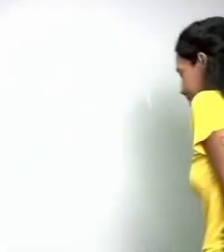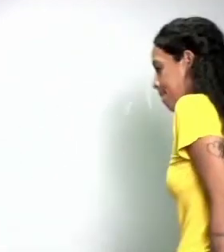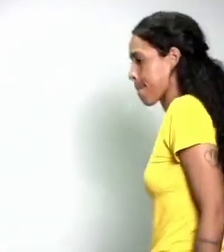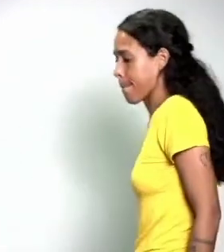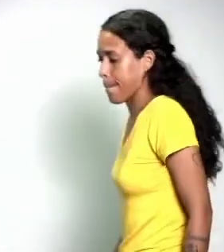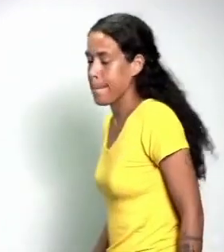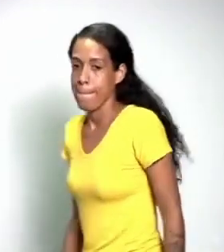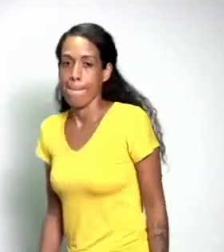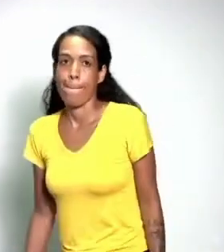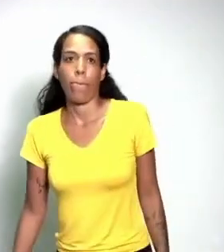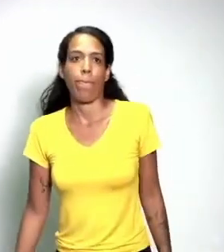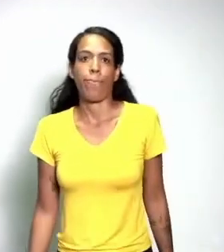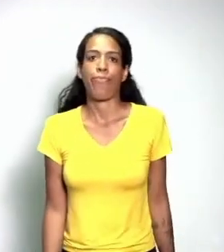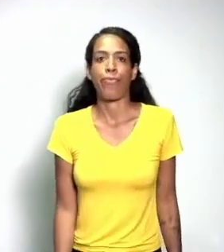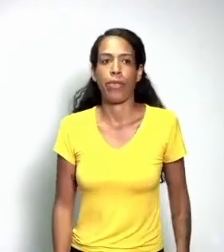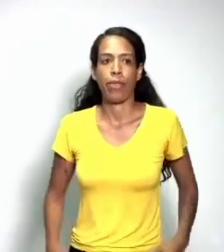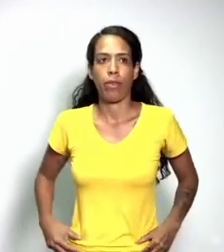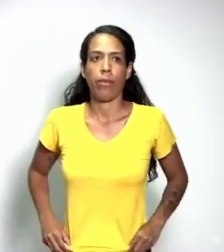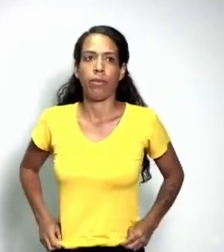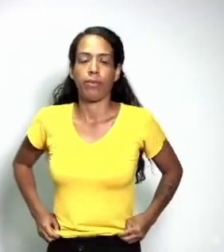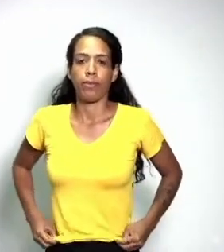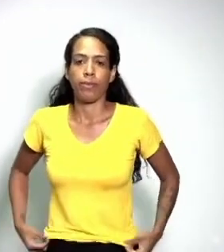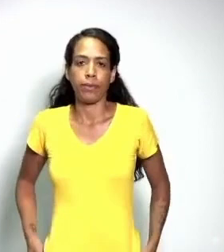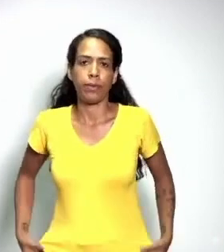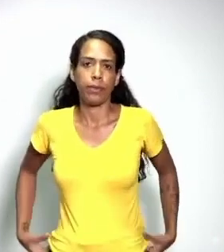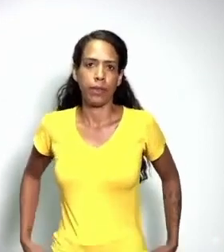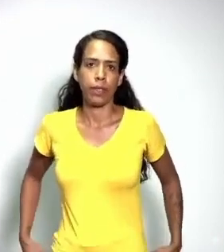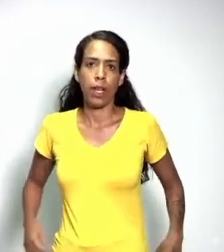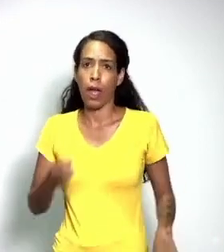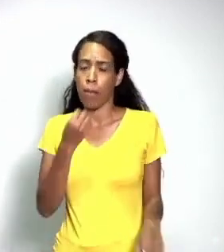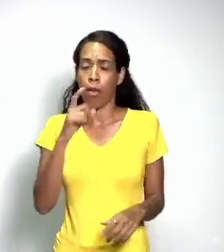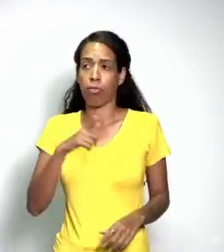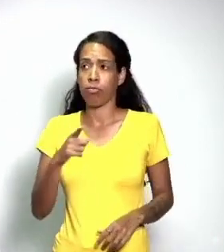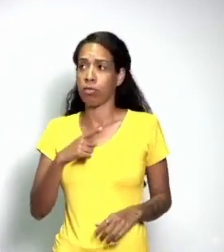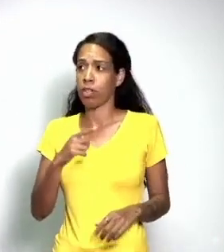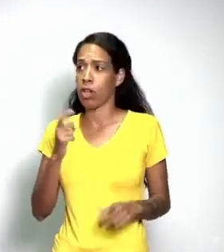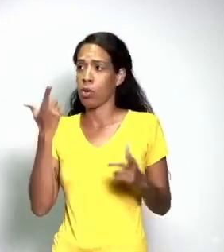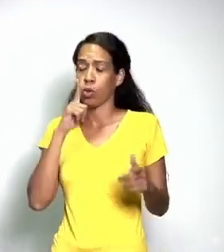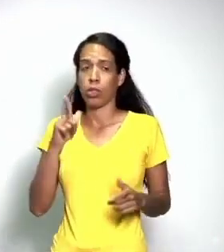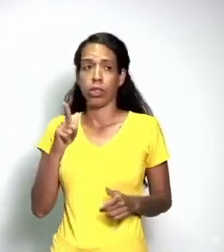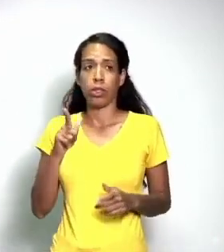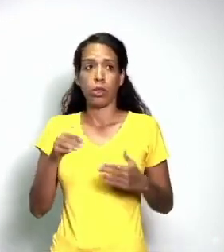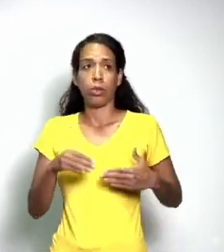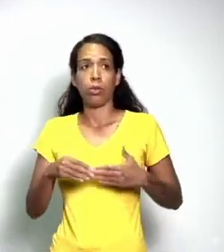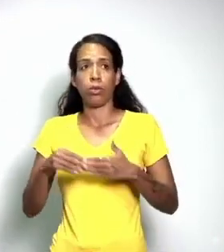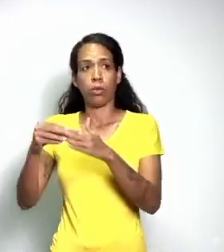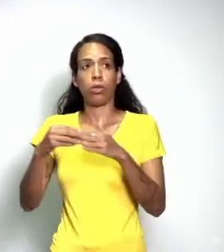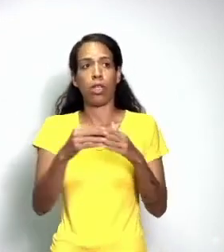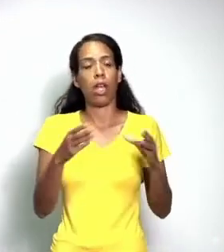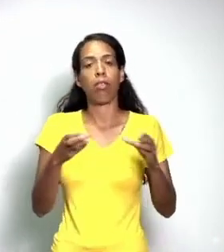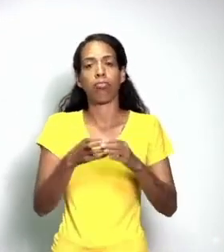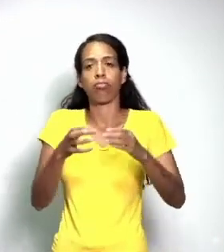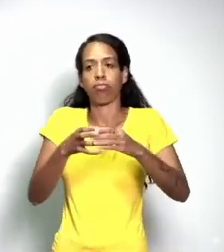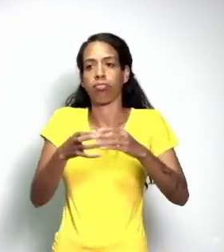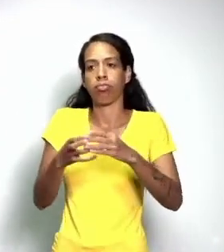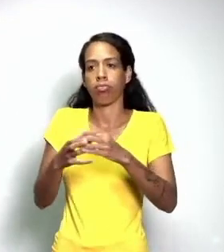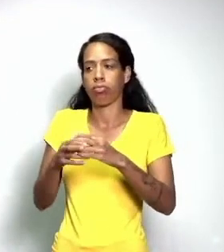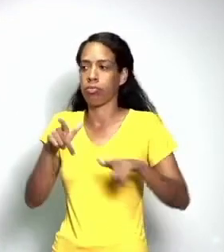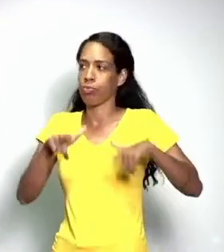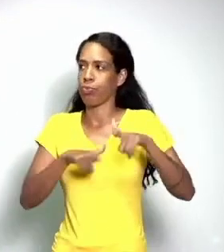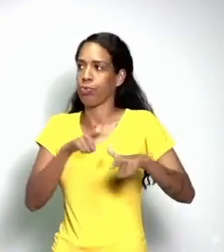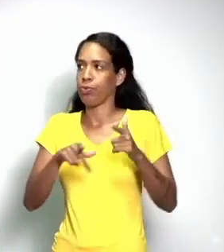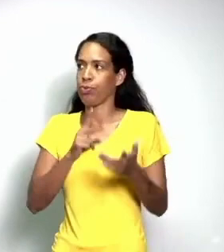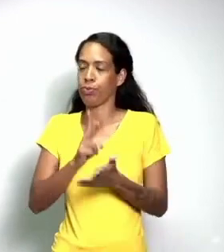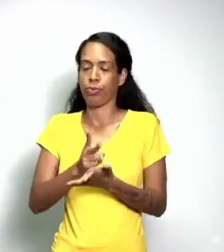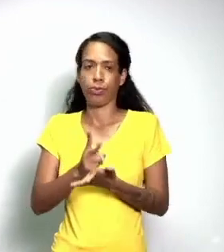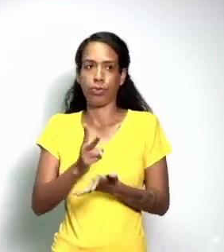é bom que se tenha possibilidades de transporte assim, para várias funções dentro da equipe, porque é